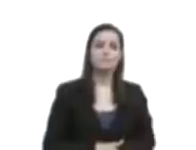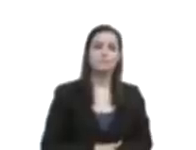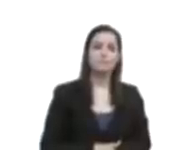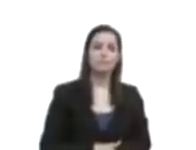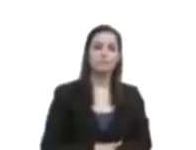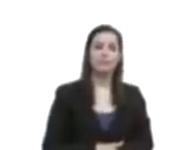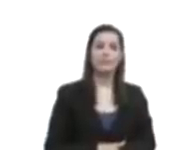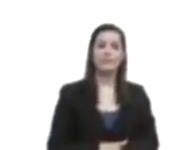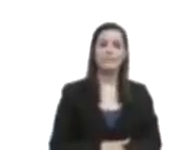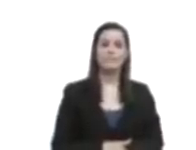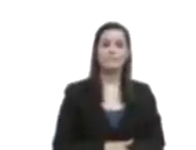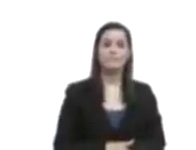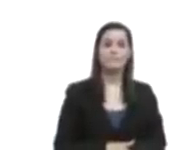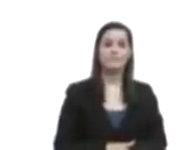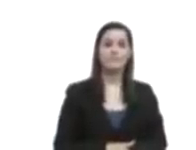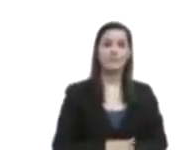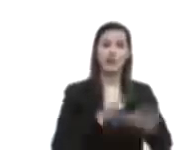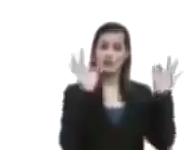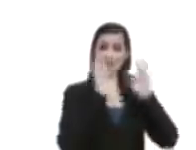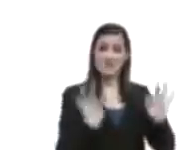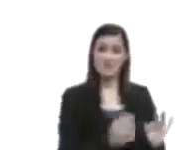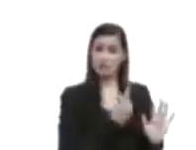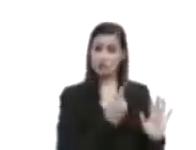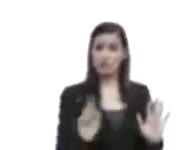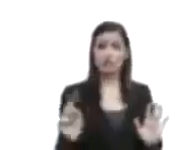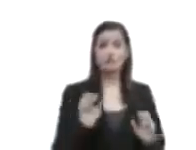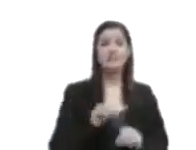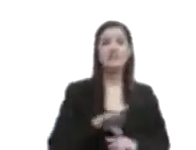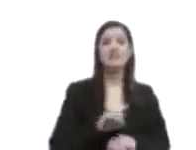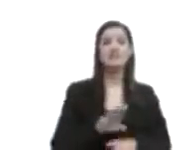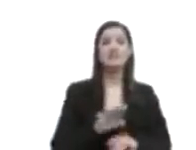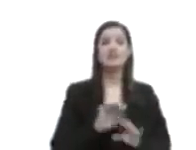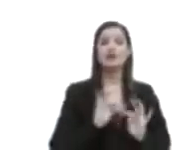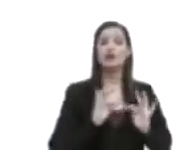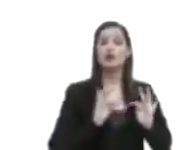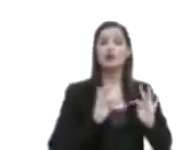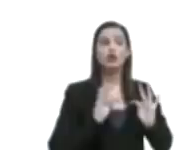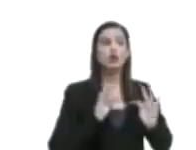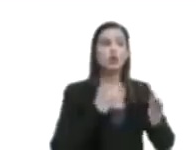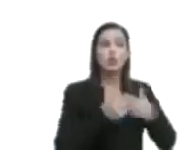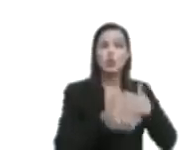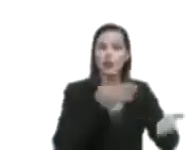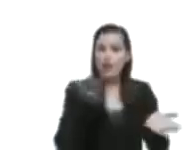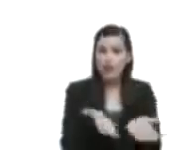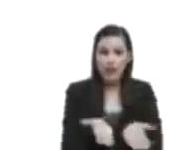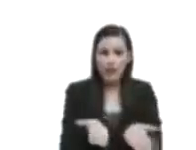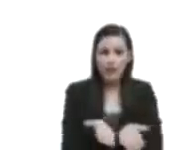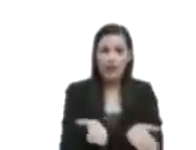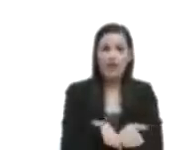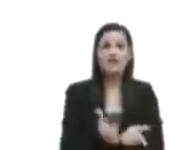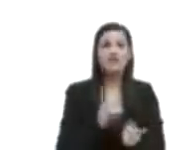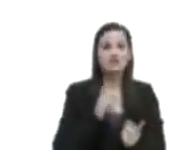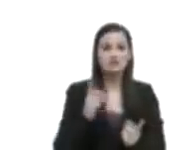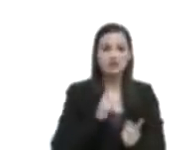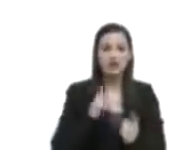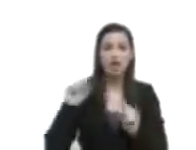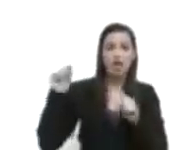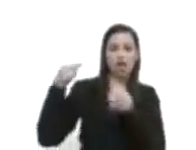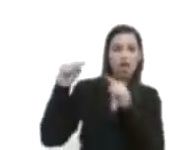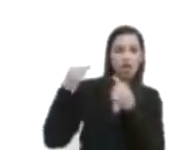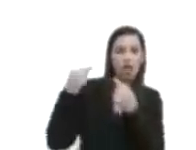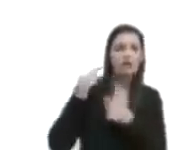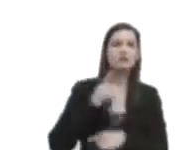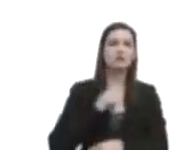A última bem-aventurança ensina que todo filho de Deus será perseguido. Presta atenção, enquanto as